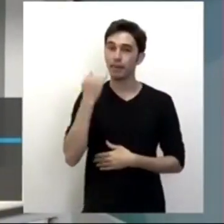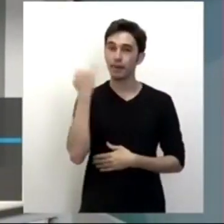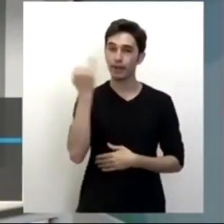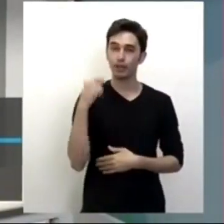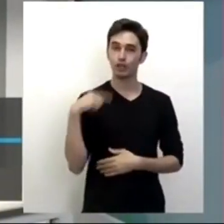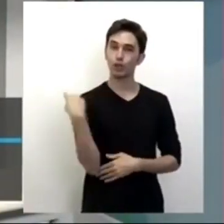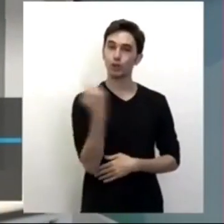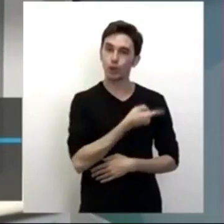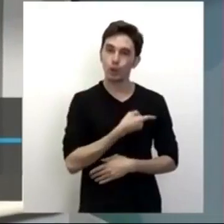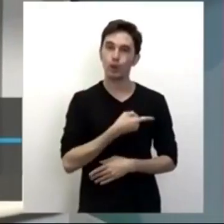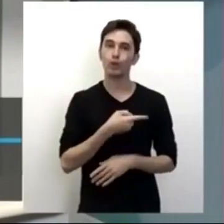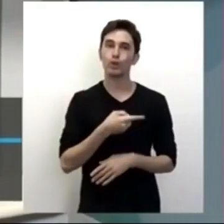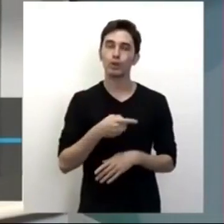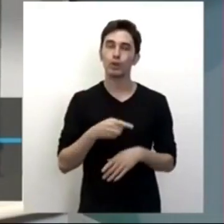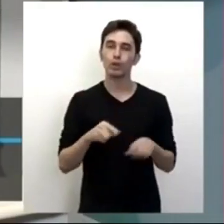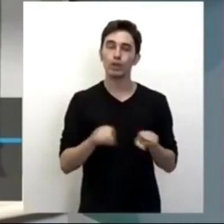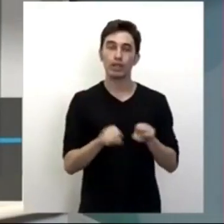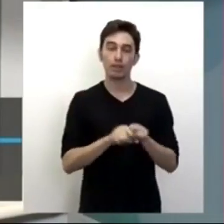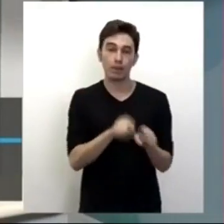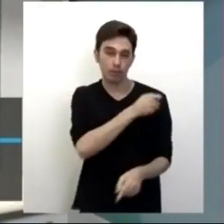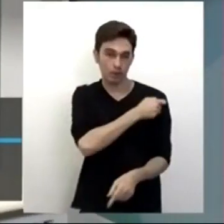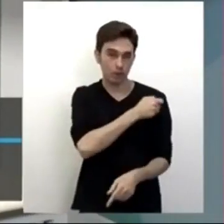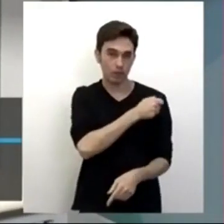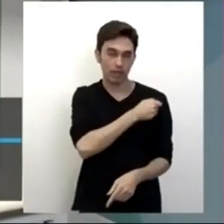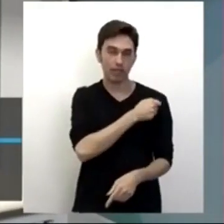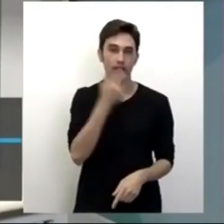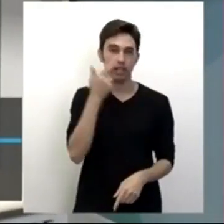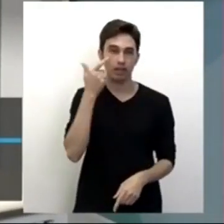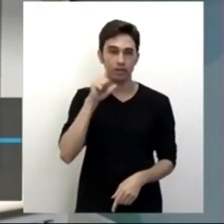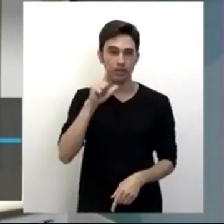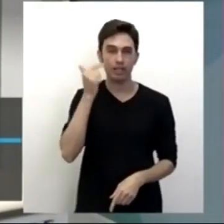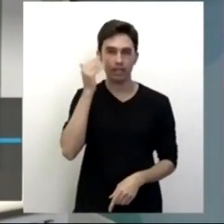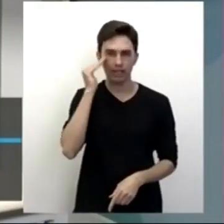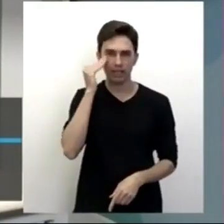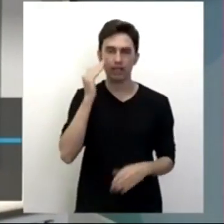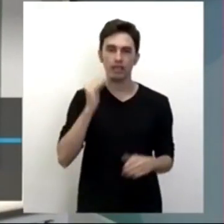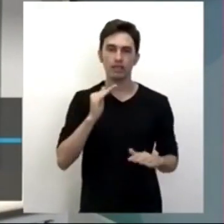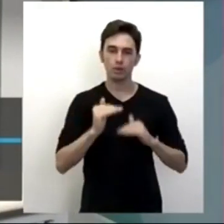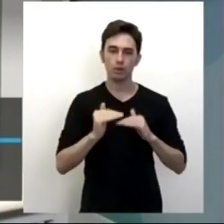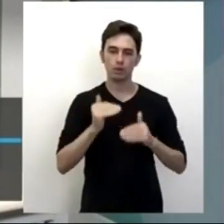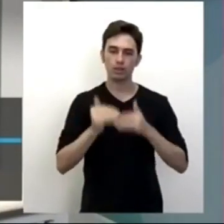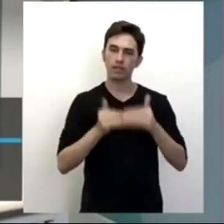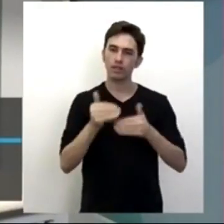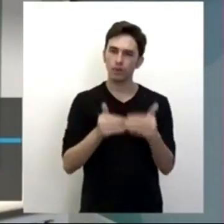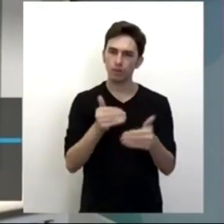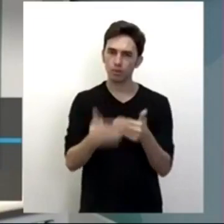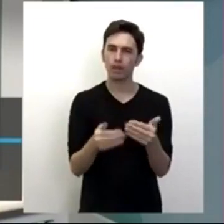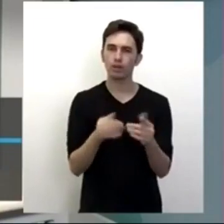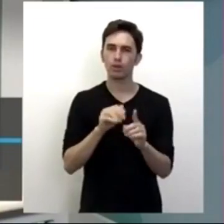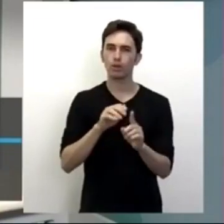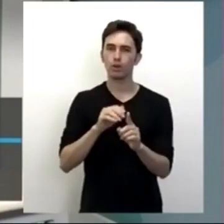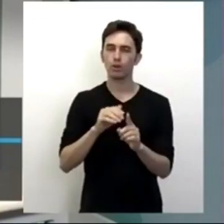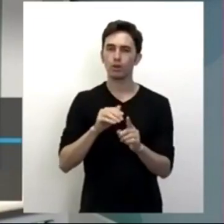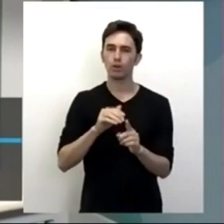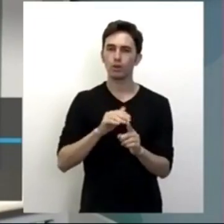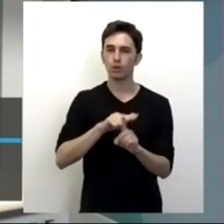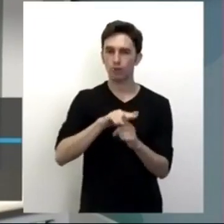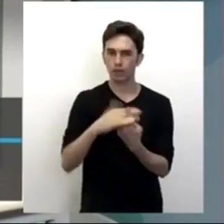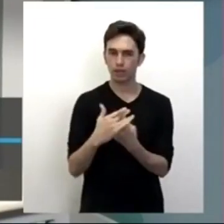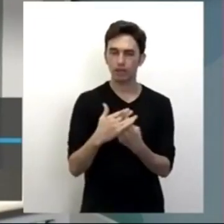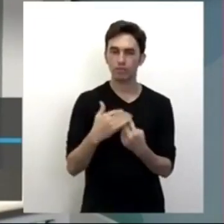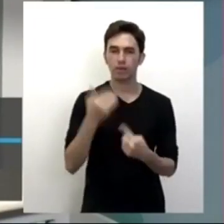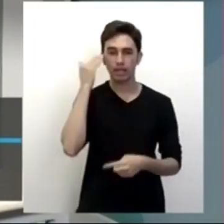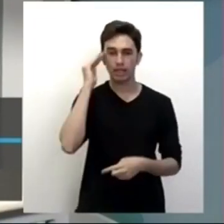estudantes, né, acompanharem esse desenvolvimento do conceito do socialismo, né? Primeiramente, a partir dessa perspectiva